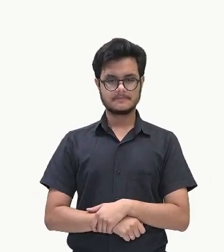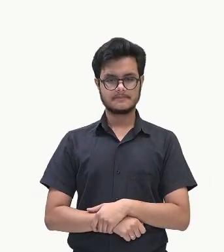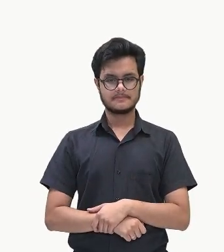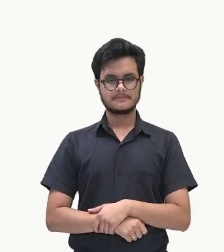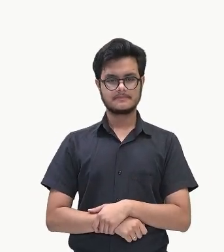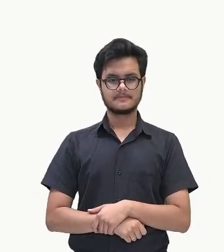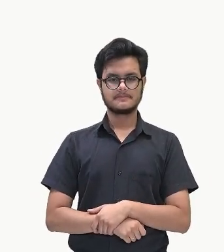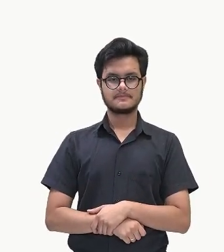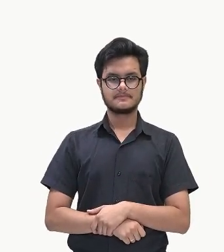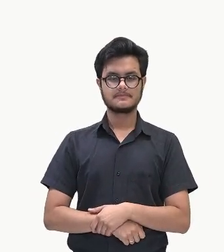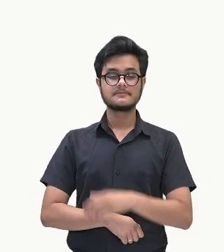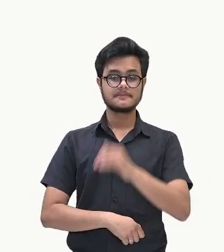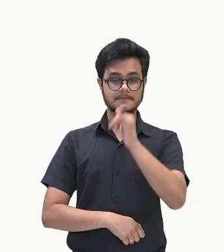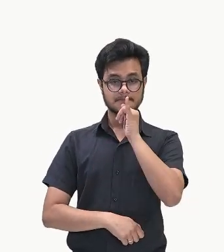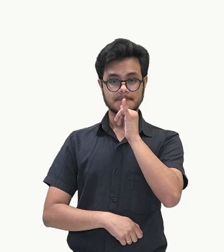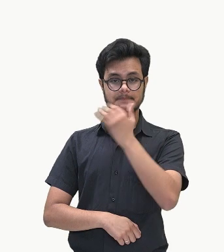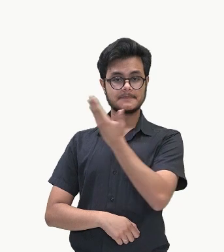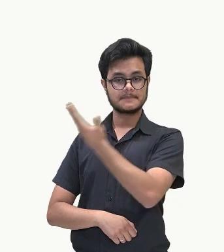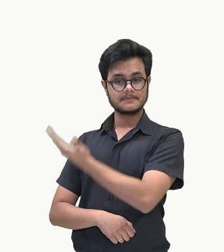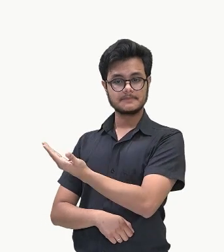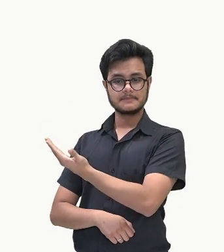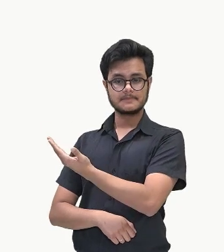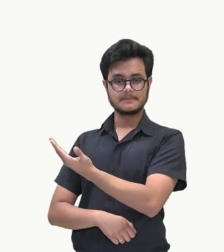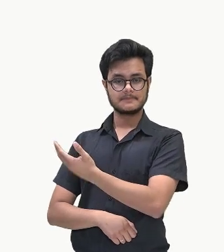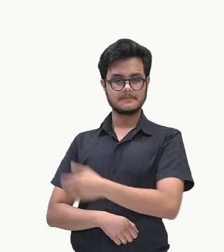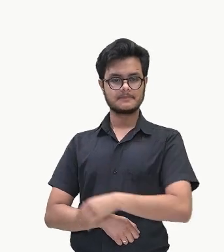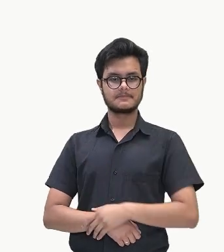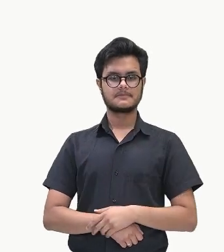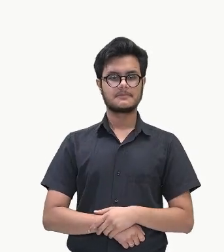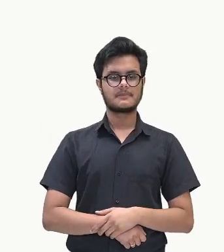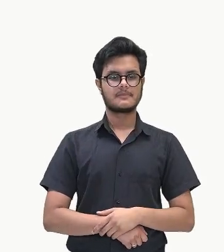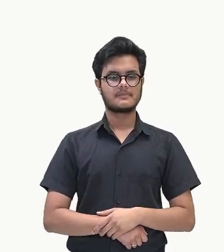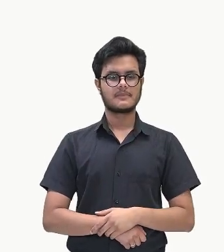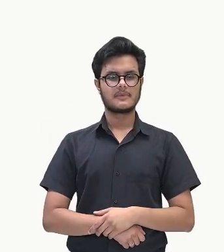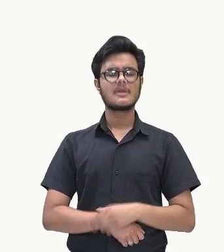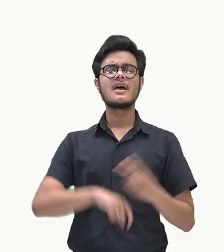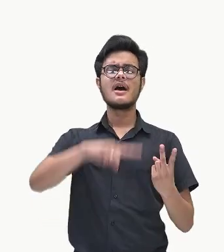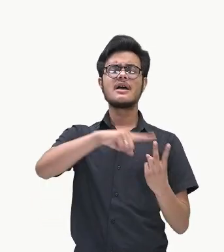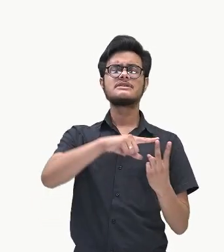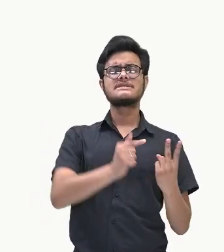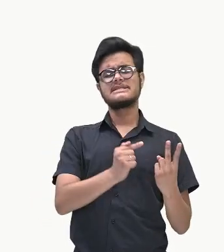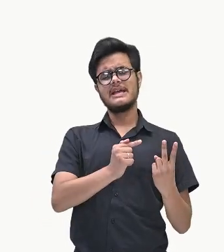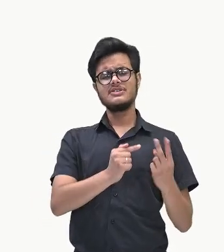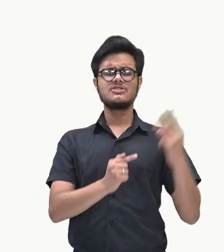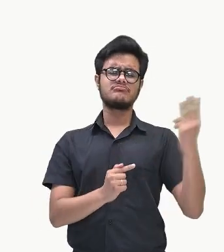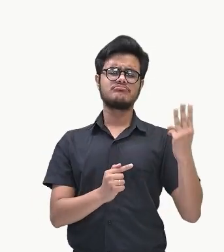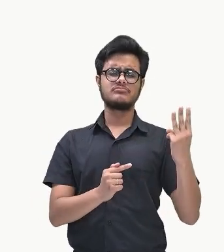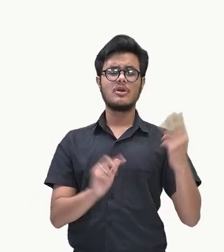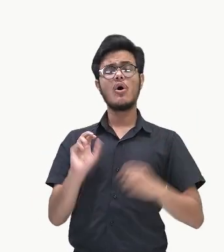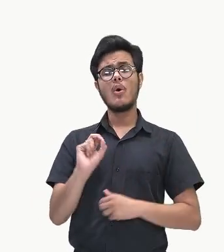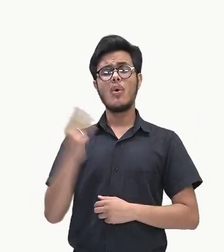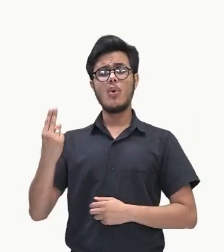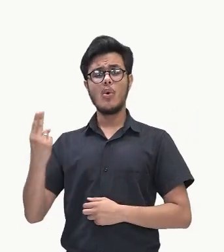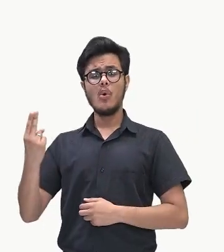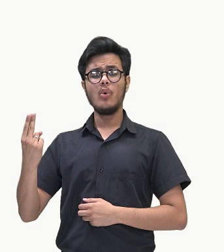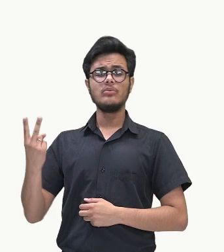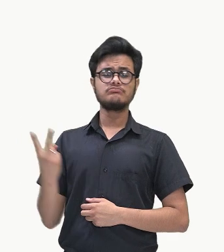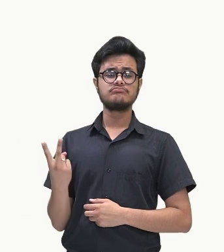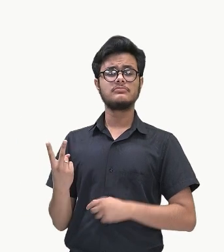exemplo, ó, raiz cúbica de 7 ou raiz cúbica de 9? Qual será o número